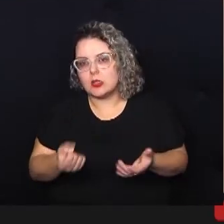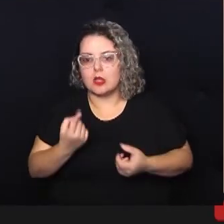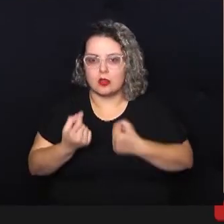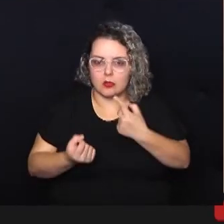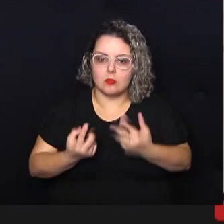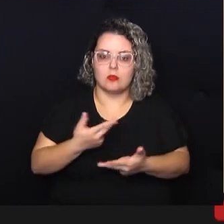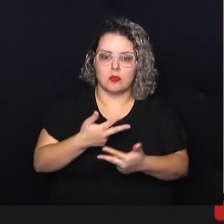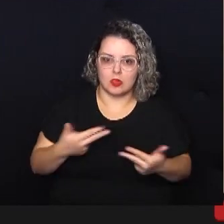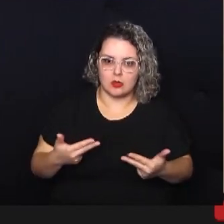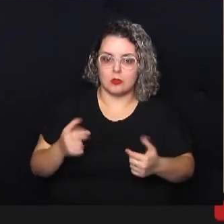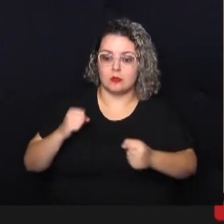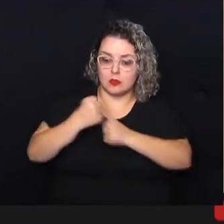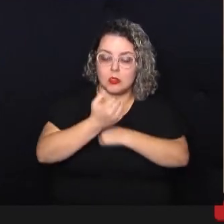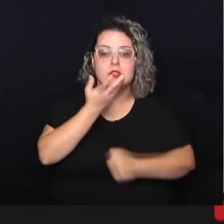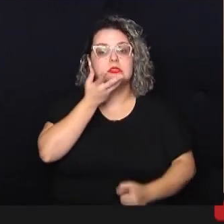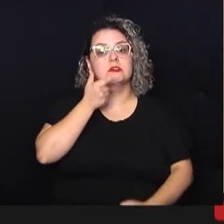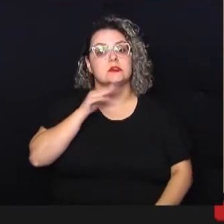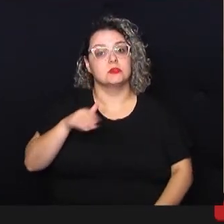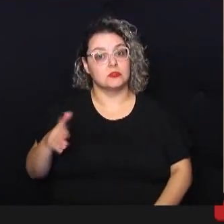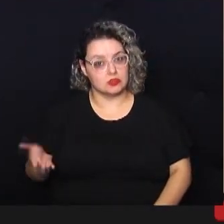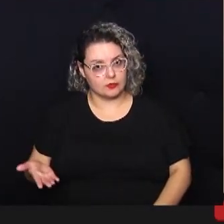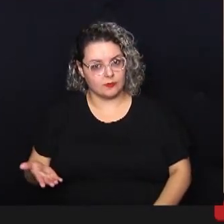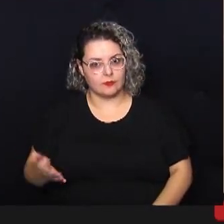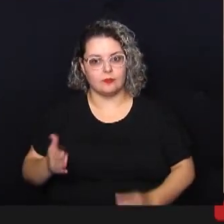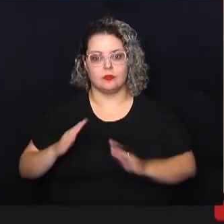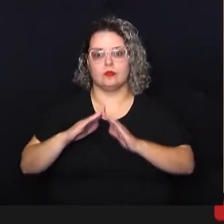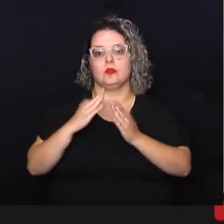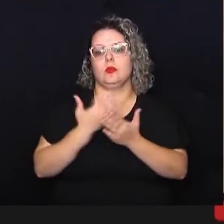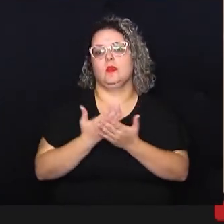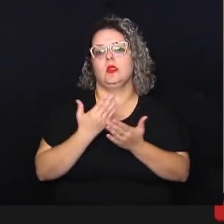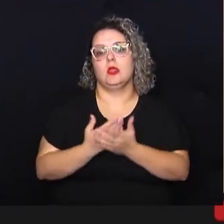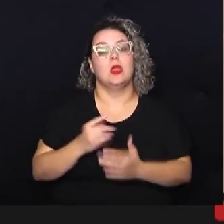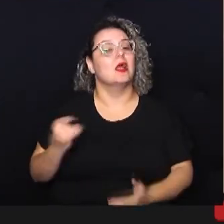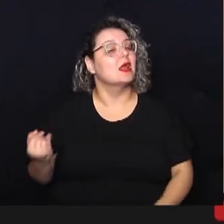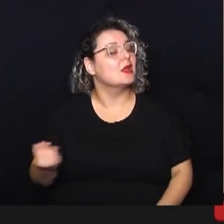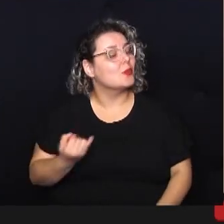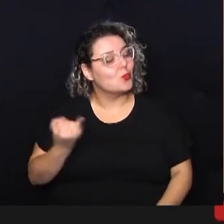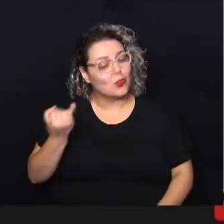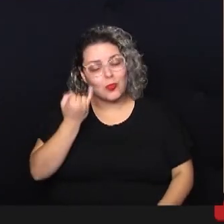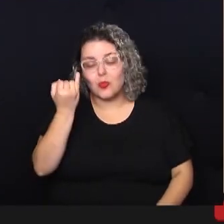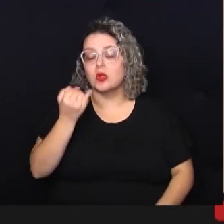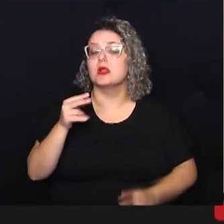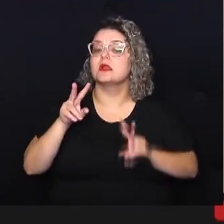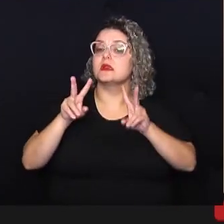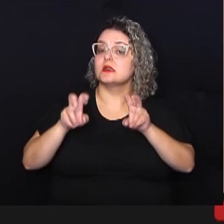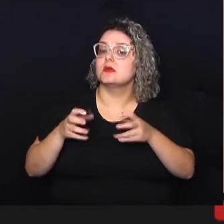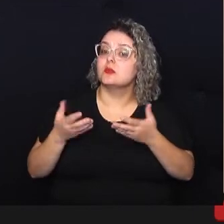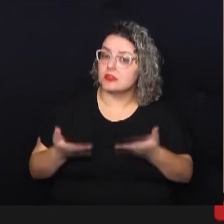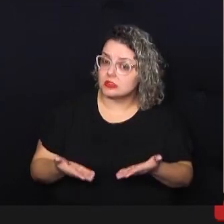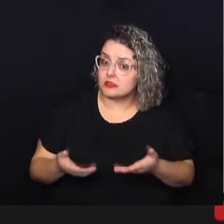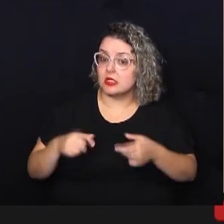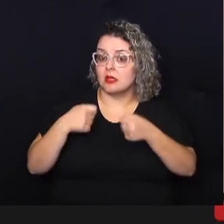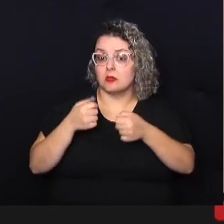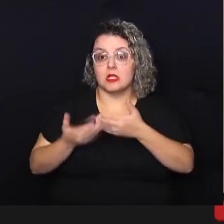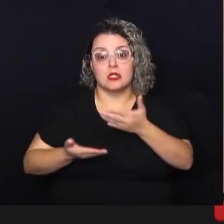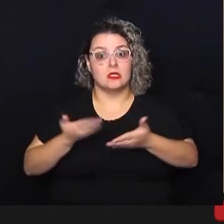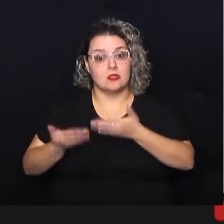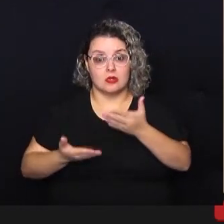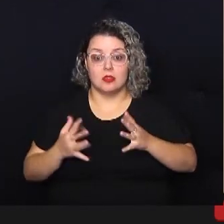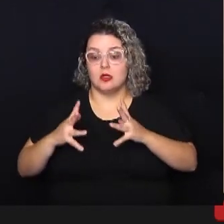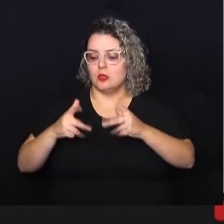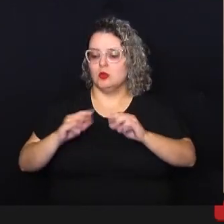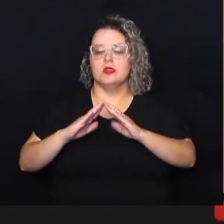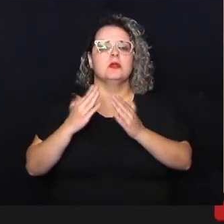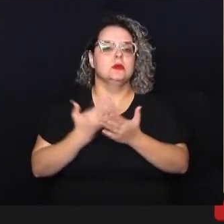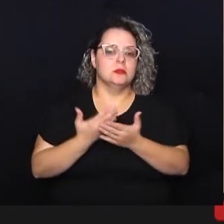fazer para proteger essa criança. Então, assim, a escola é muito, muito importante. Esse é um assunto que deveria ser tratado em todas as escolas. Todas